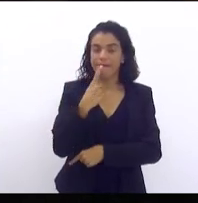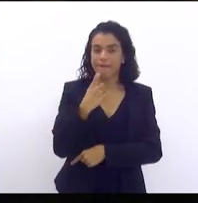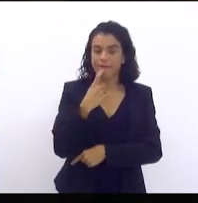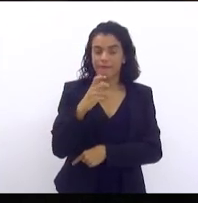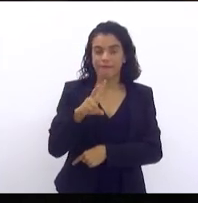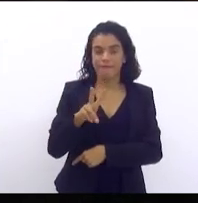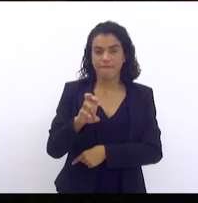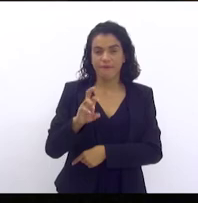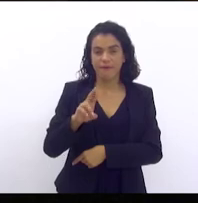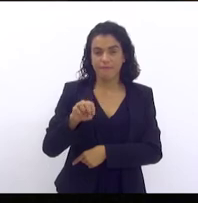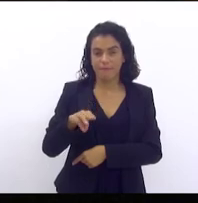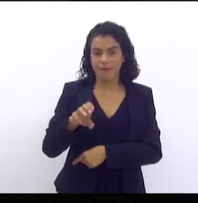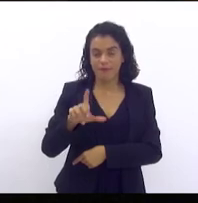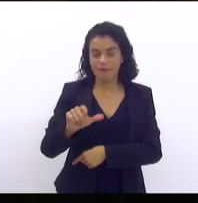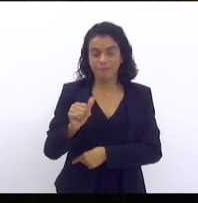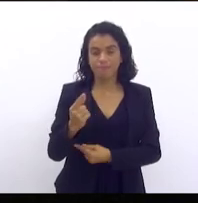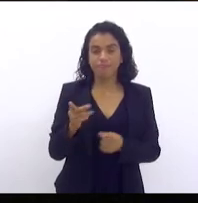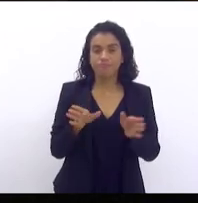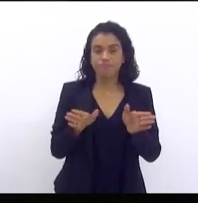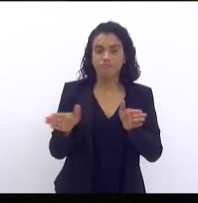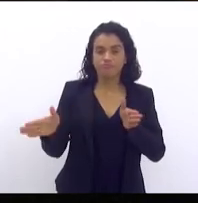dois acessos